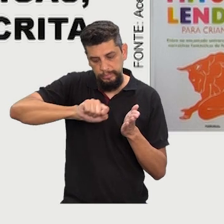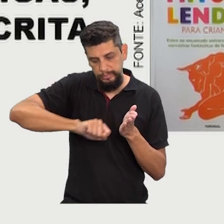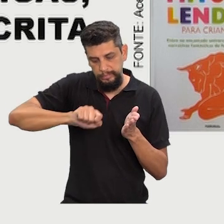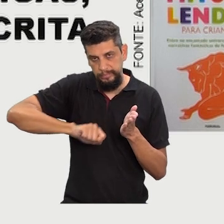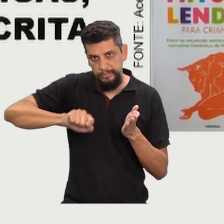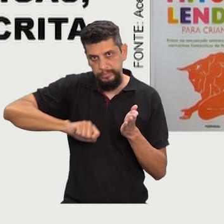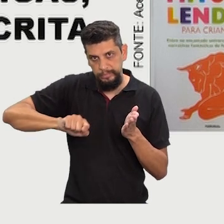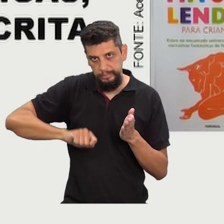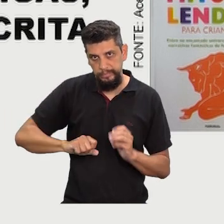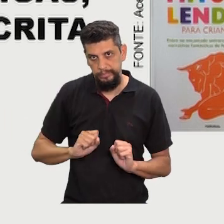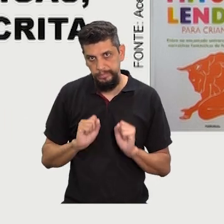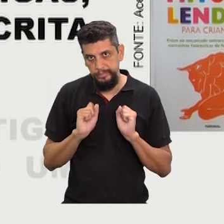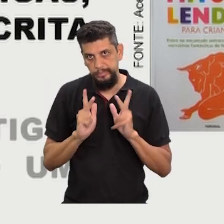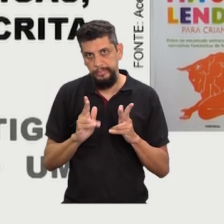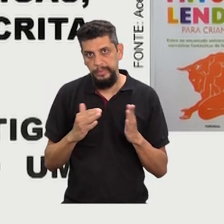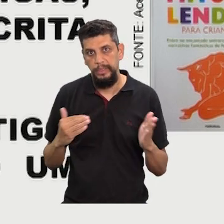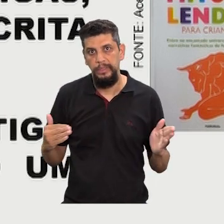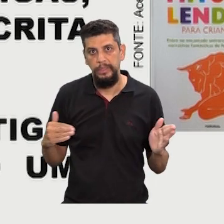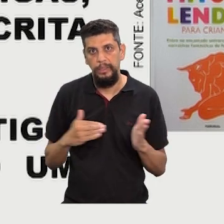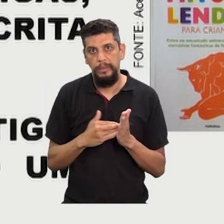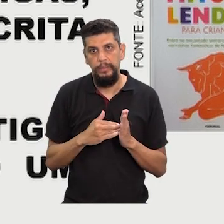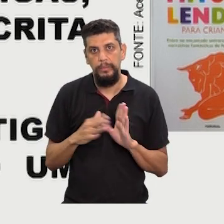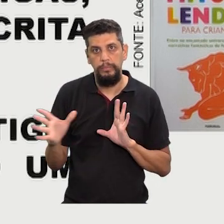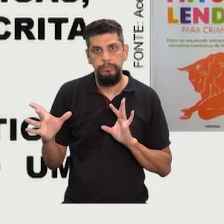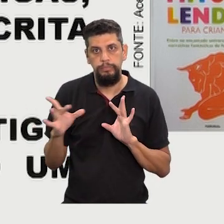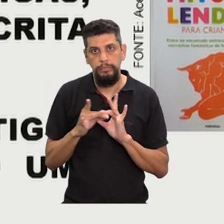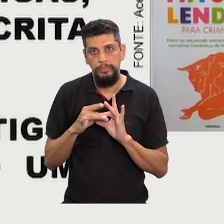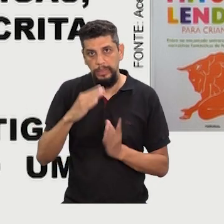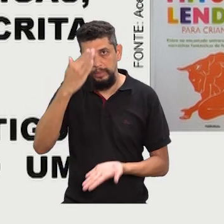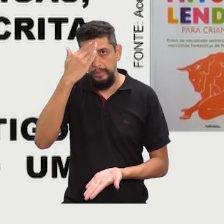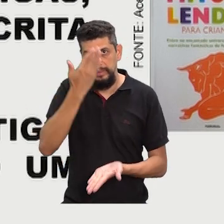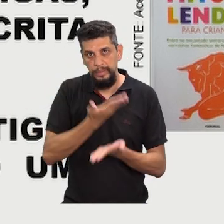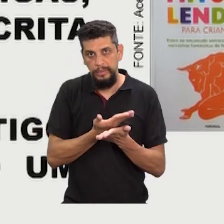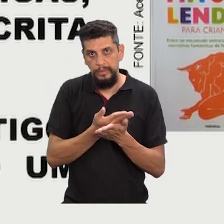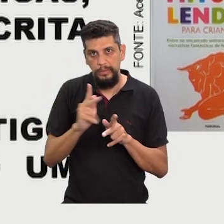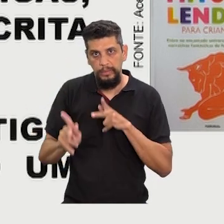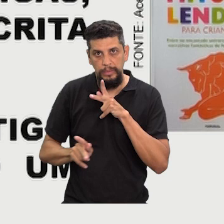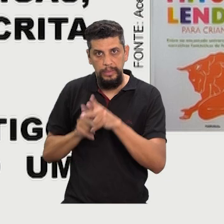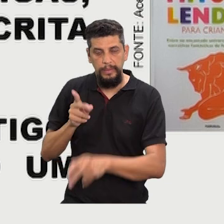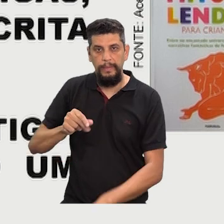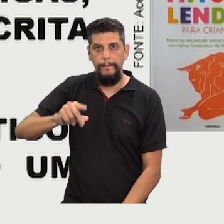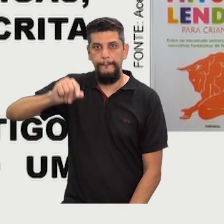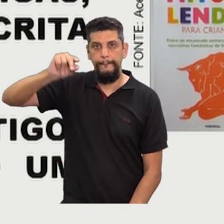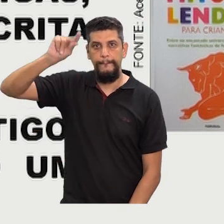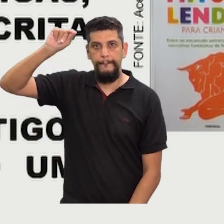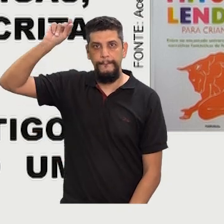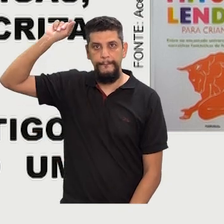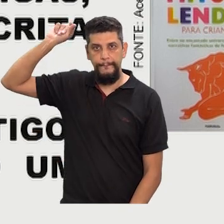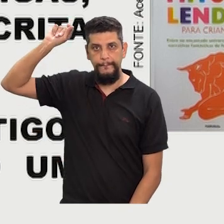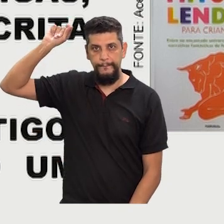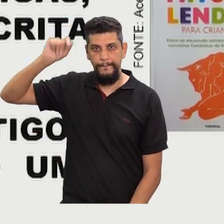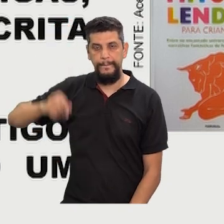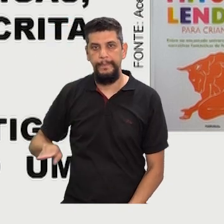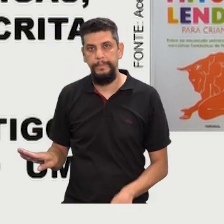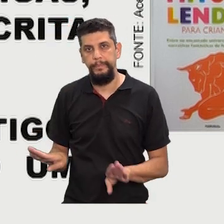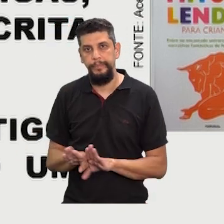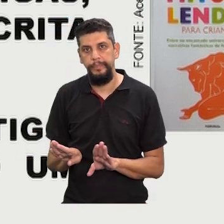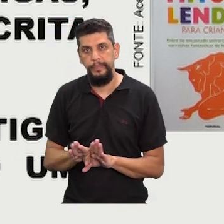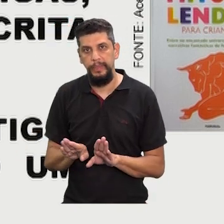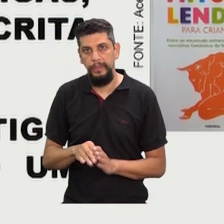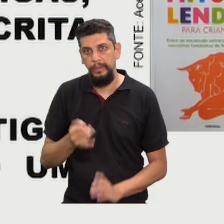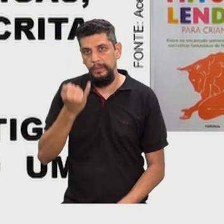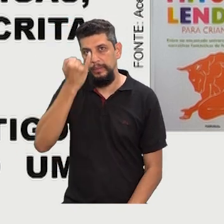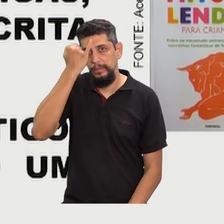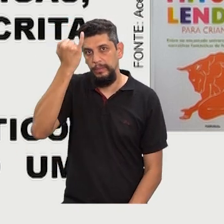escrita, né? De geração em geração. E estão vinculados ao quê? A crenças de povos antigos, explorando temáticas universais,